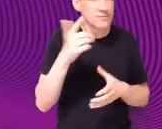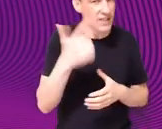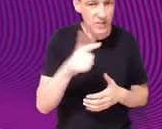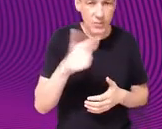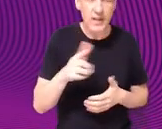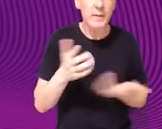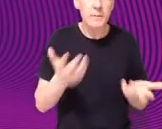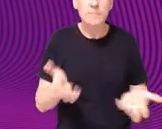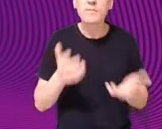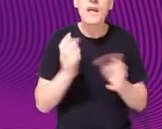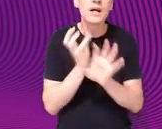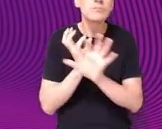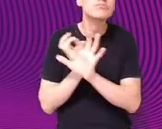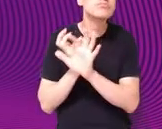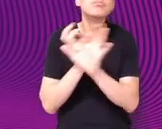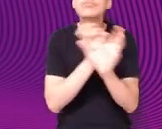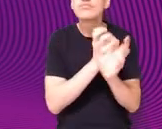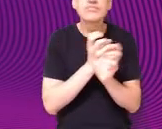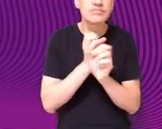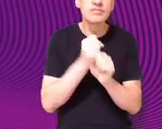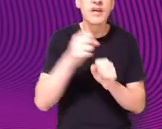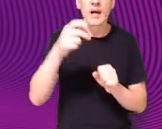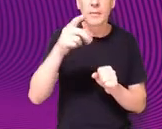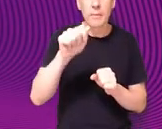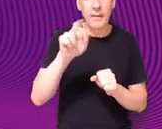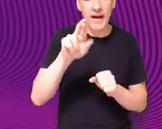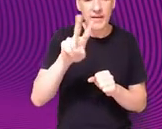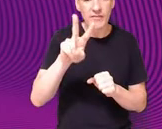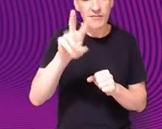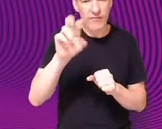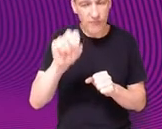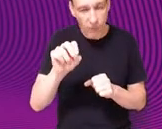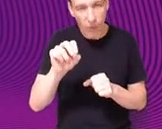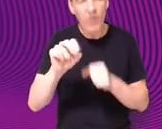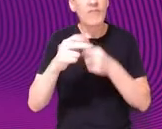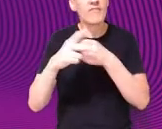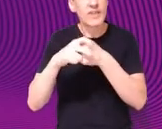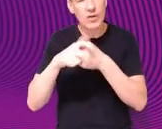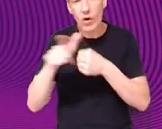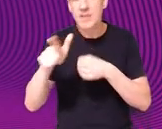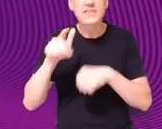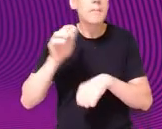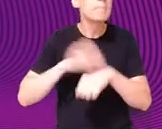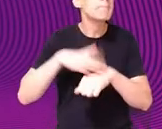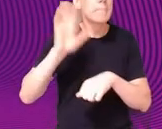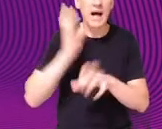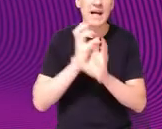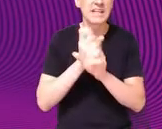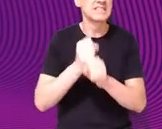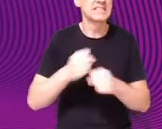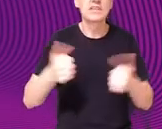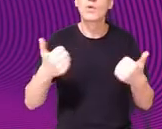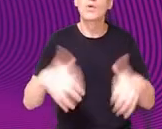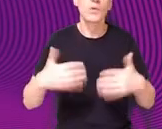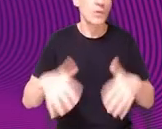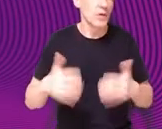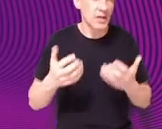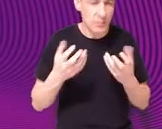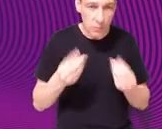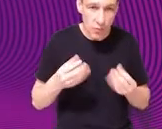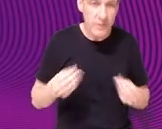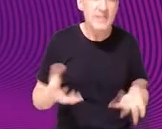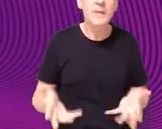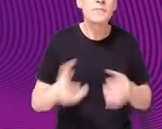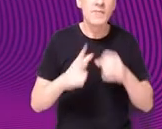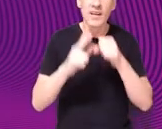maior contagem de parvovirose já até hoje documentada no Charité, com a maior taxa de replicação viral